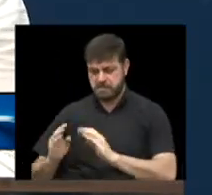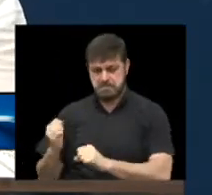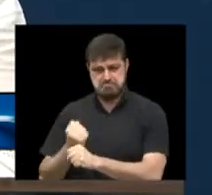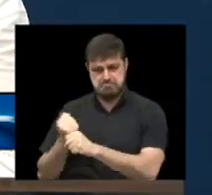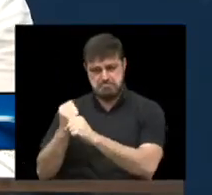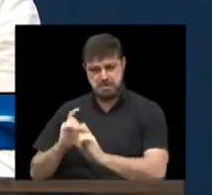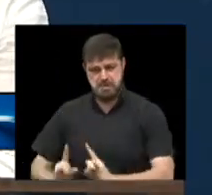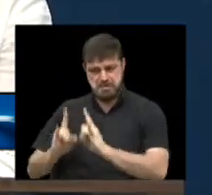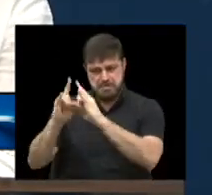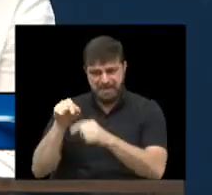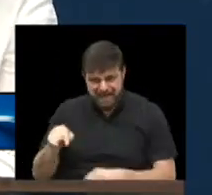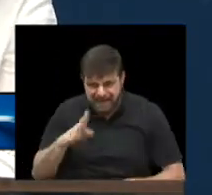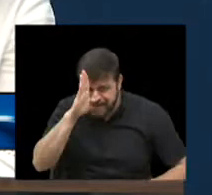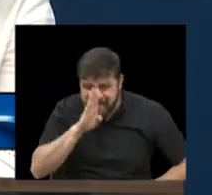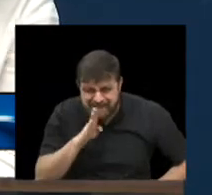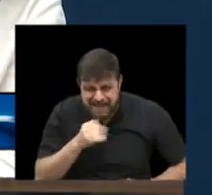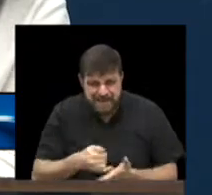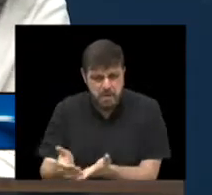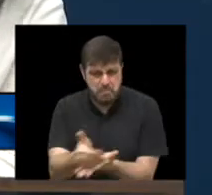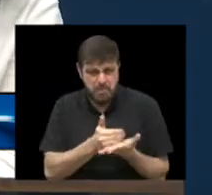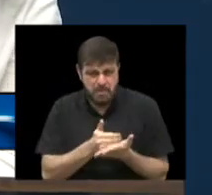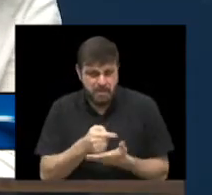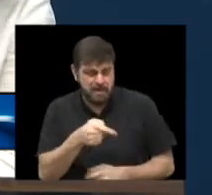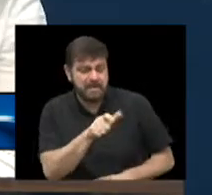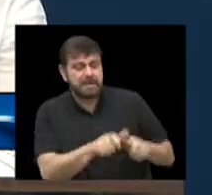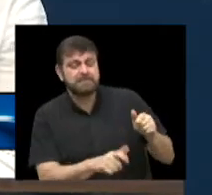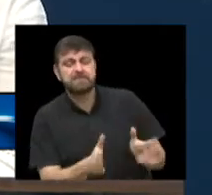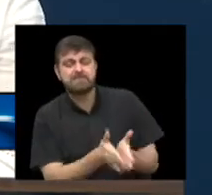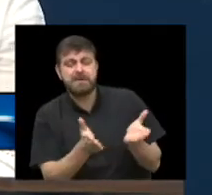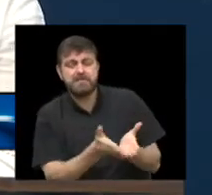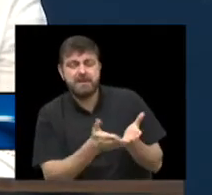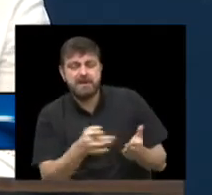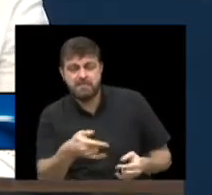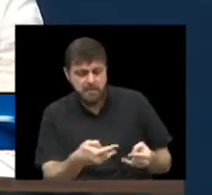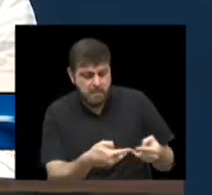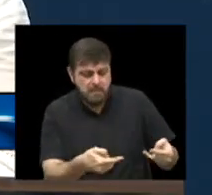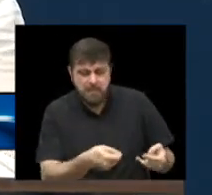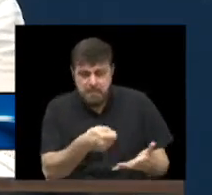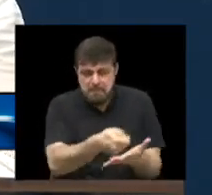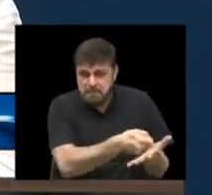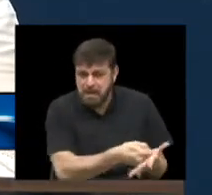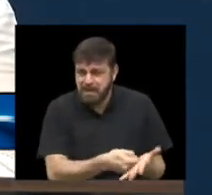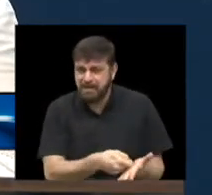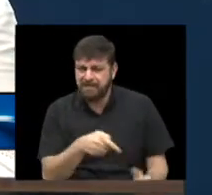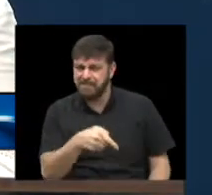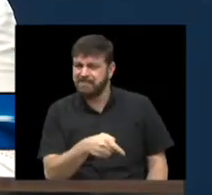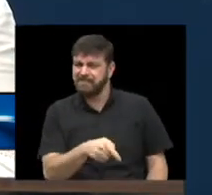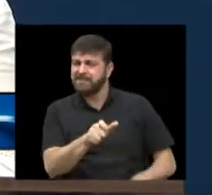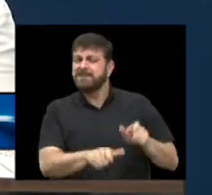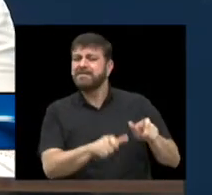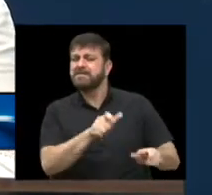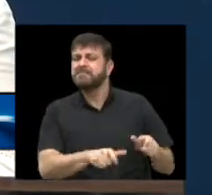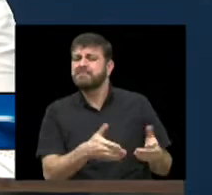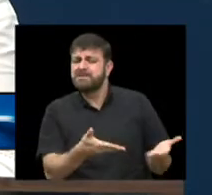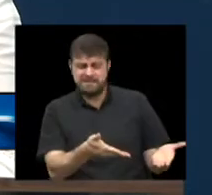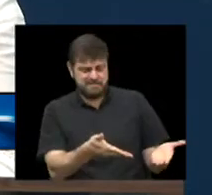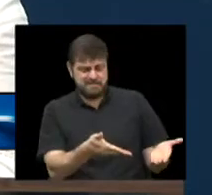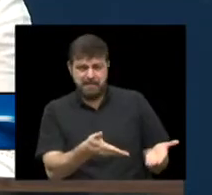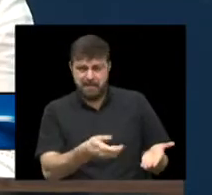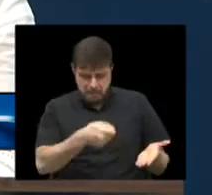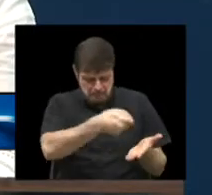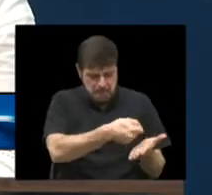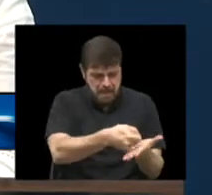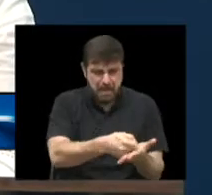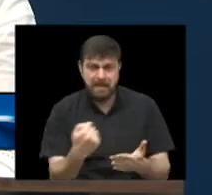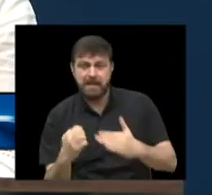para empreendimento imobiliário e não pode reduzir o impacto financeiro do aumento da tributação na vida das pessoas mais vulneráveis, das pessoas com maior